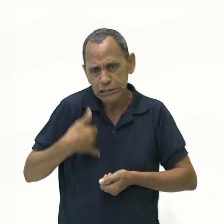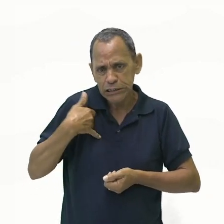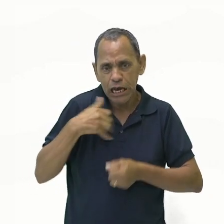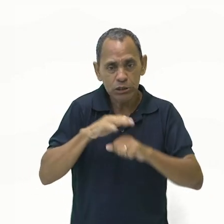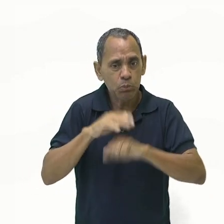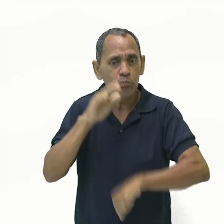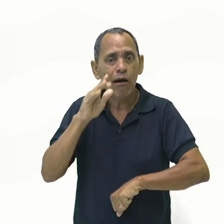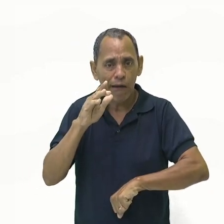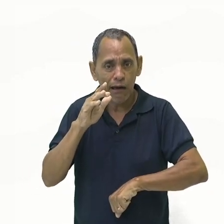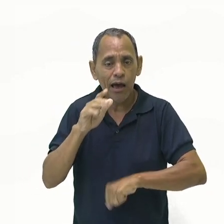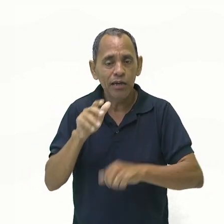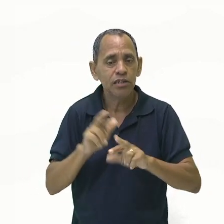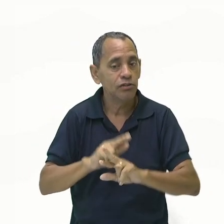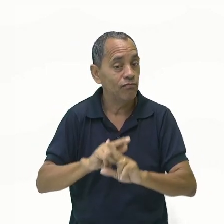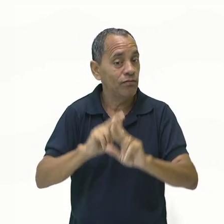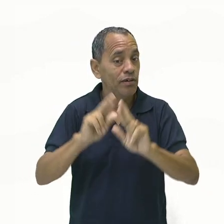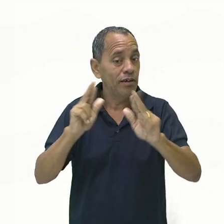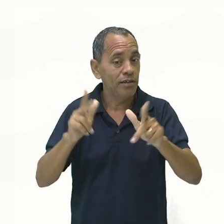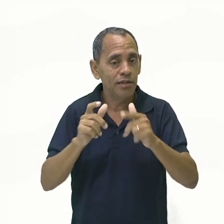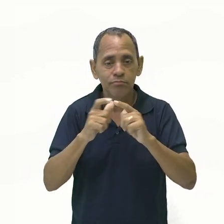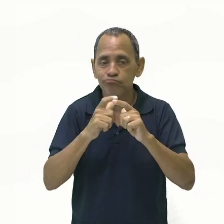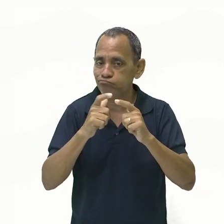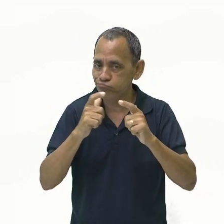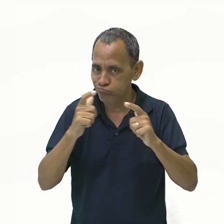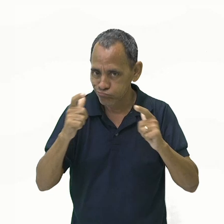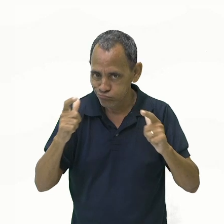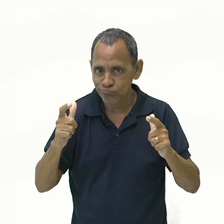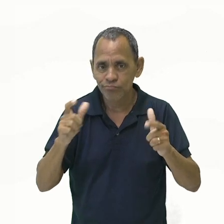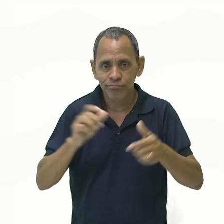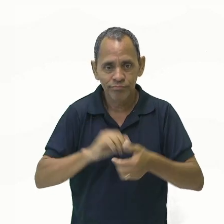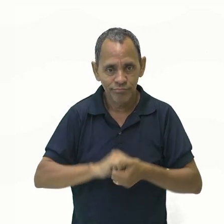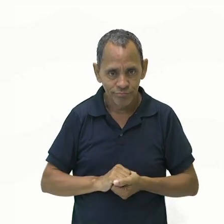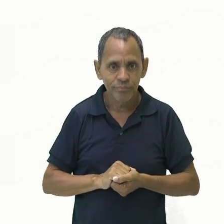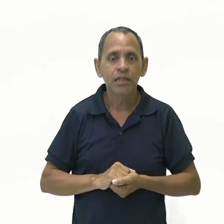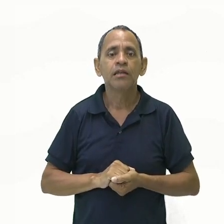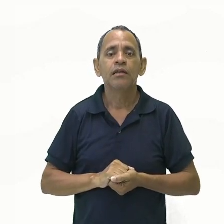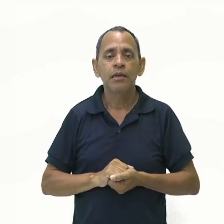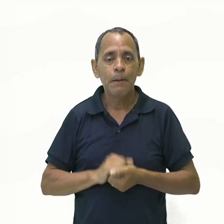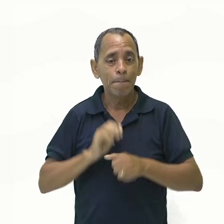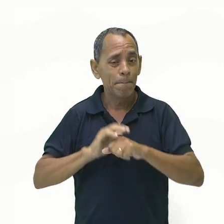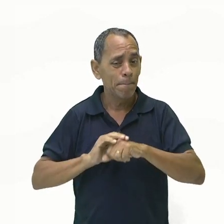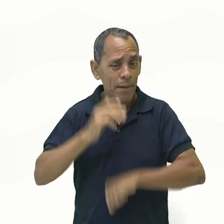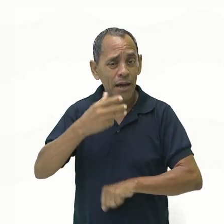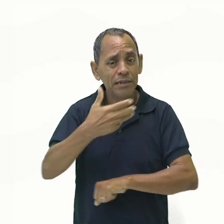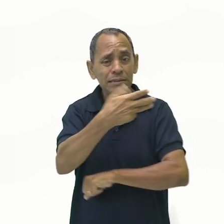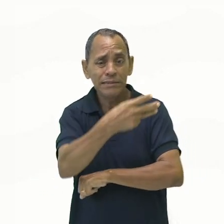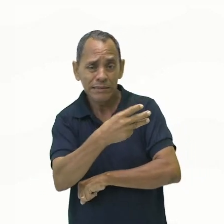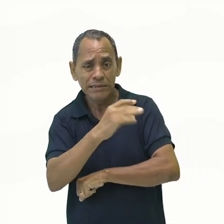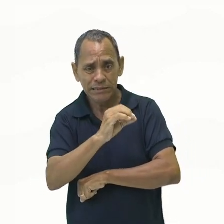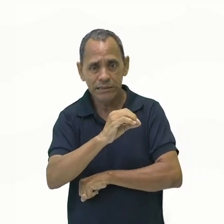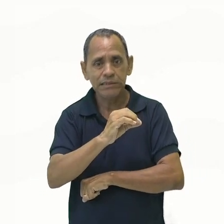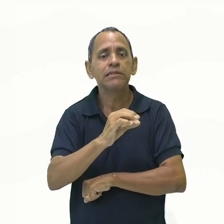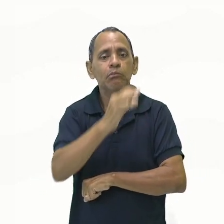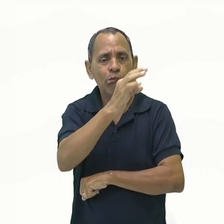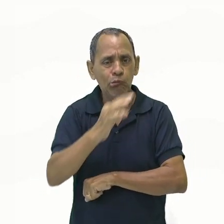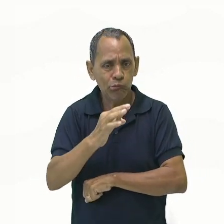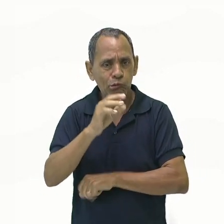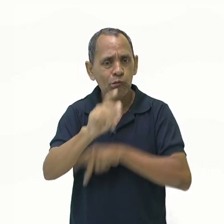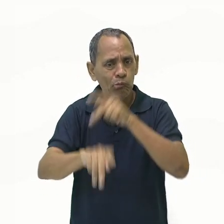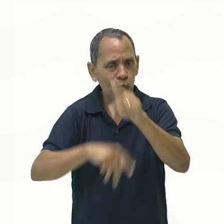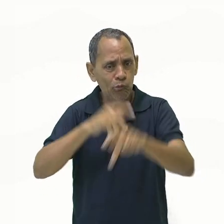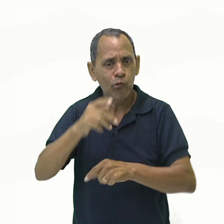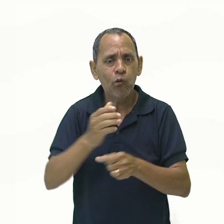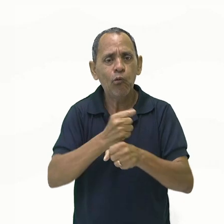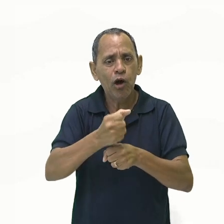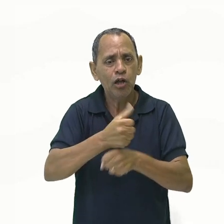étnica é muito grande. Isso aqui, gente, mais de 30% da população em 2016